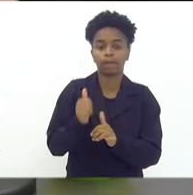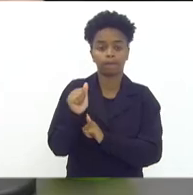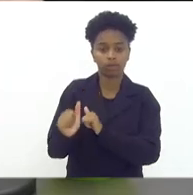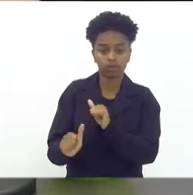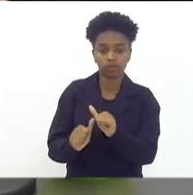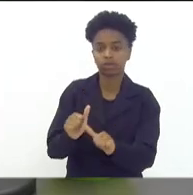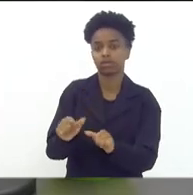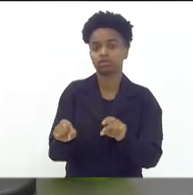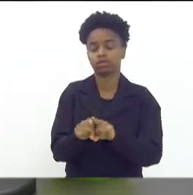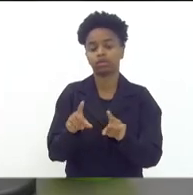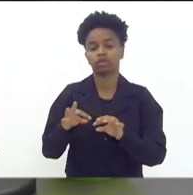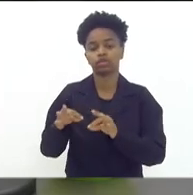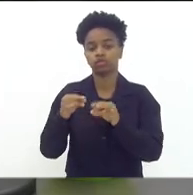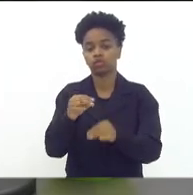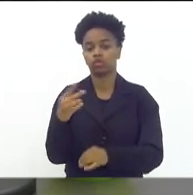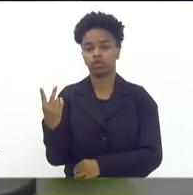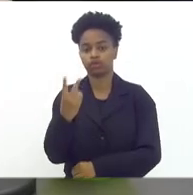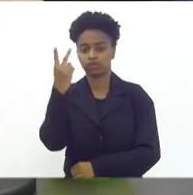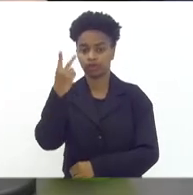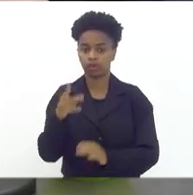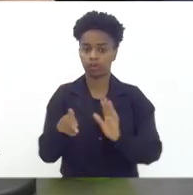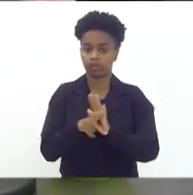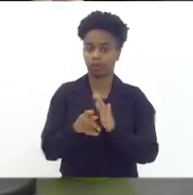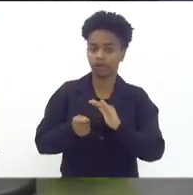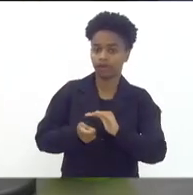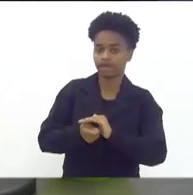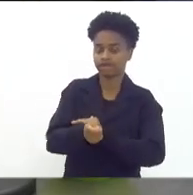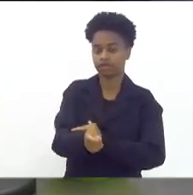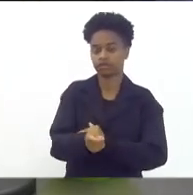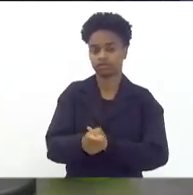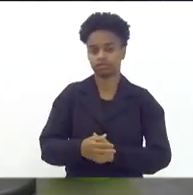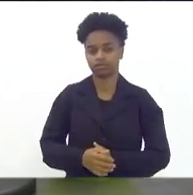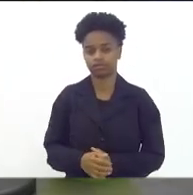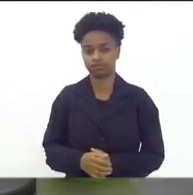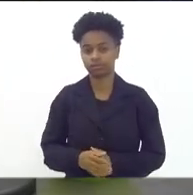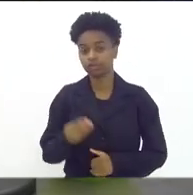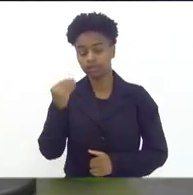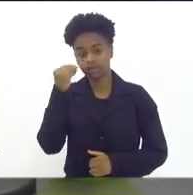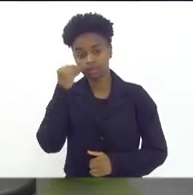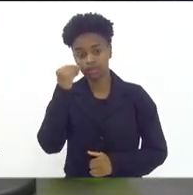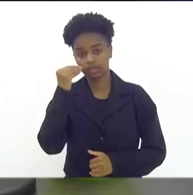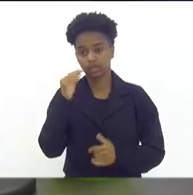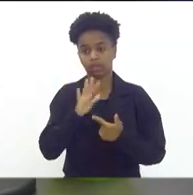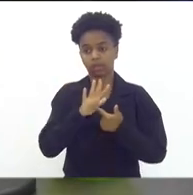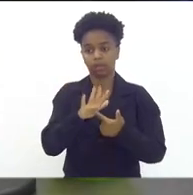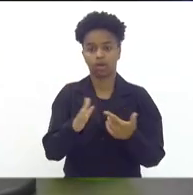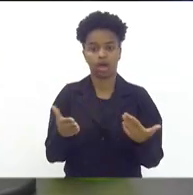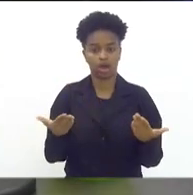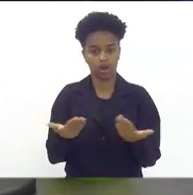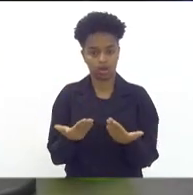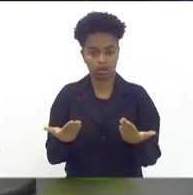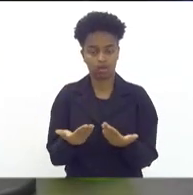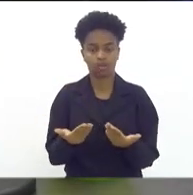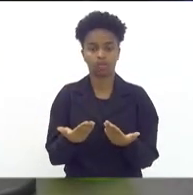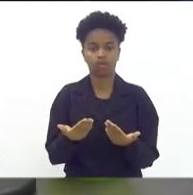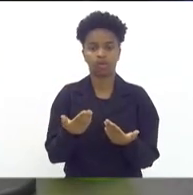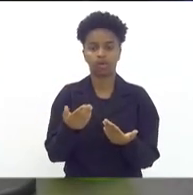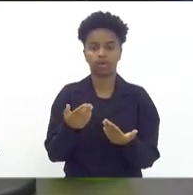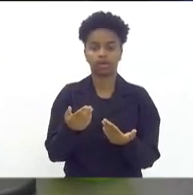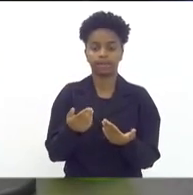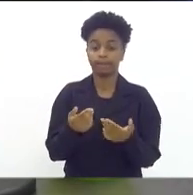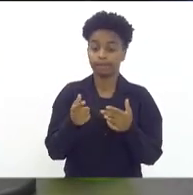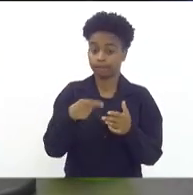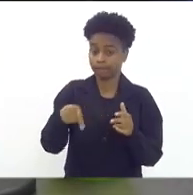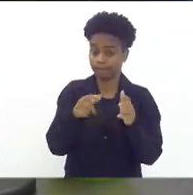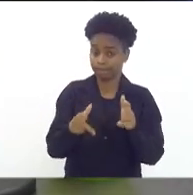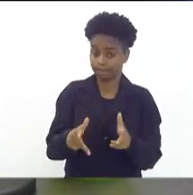todos esses valores dos investimentos feitos para trazer para presente para que seja considerado